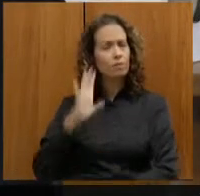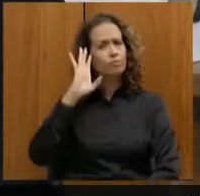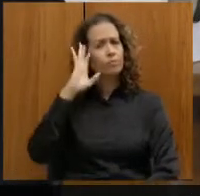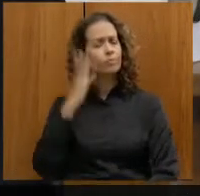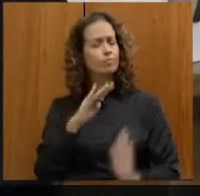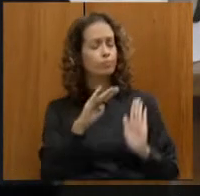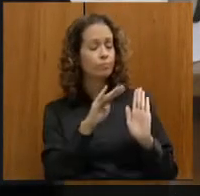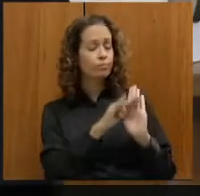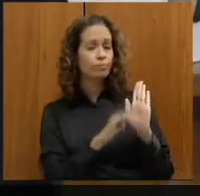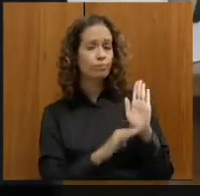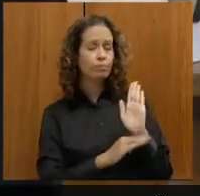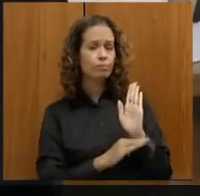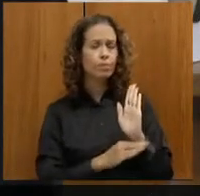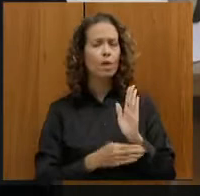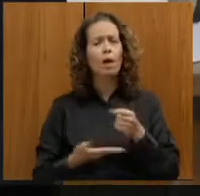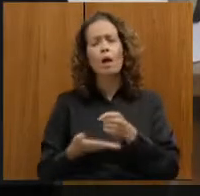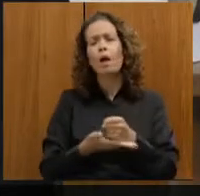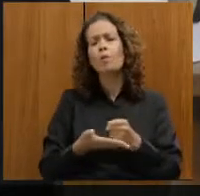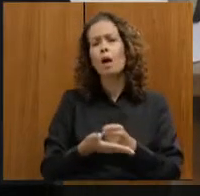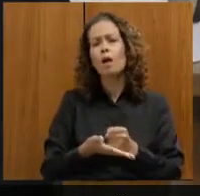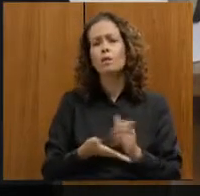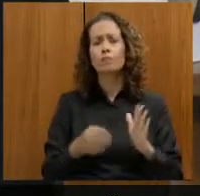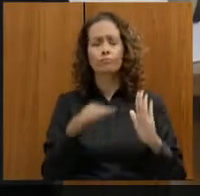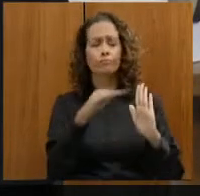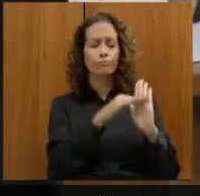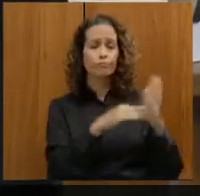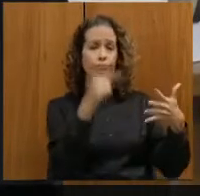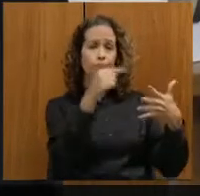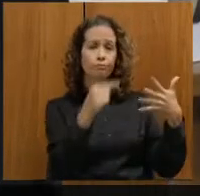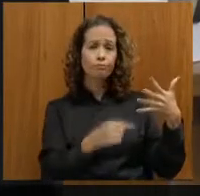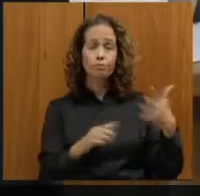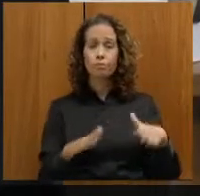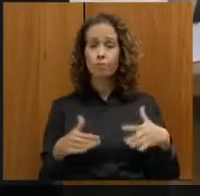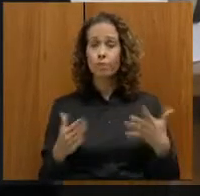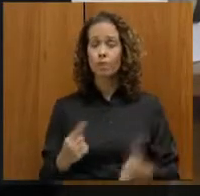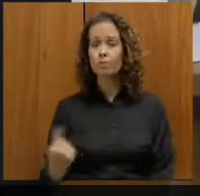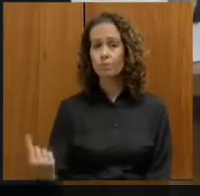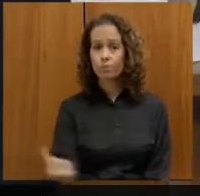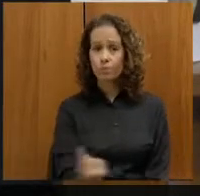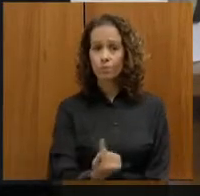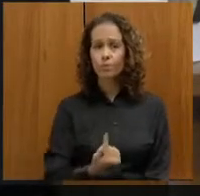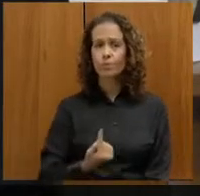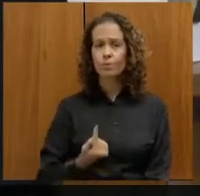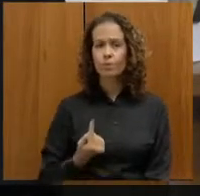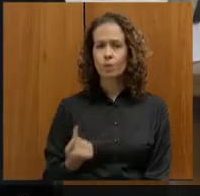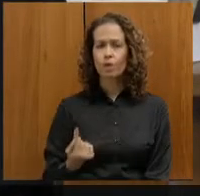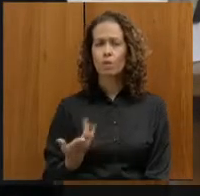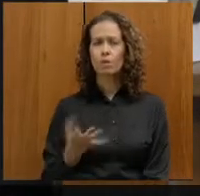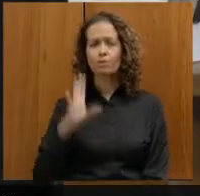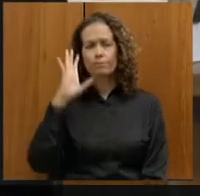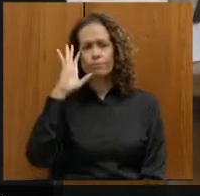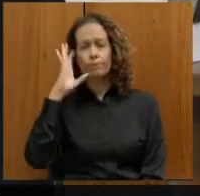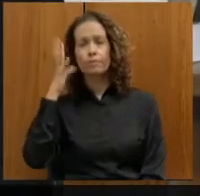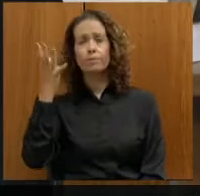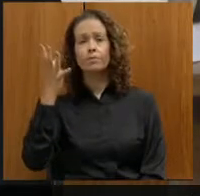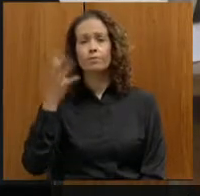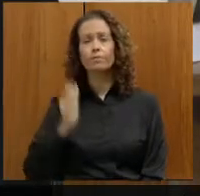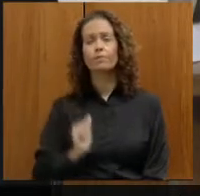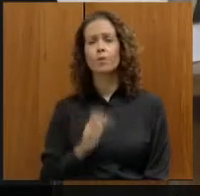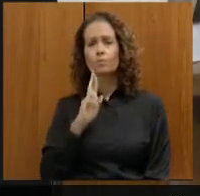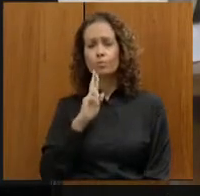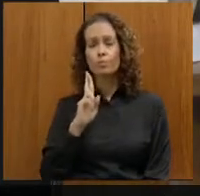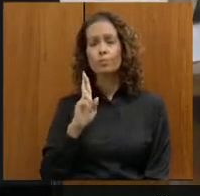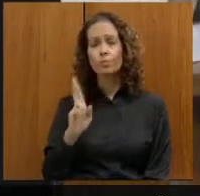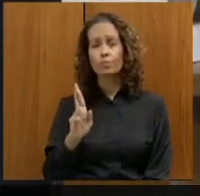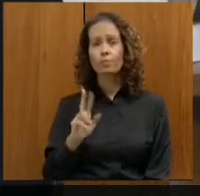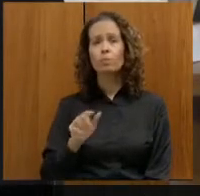tomadas com base nesse parecidos então a avaliação Nossa a navegação Nossa não a nossa o parecer da Advocacia